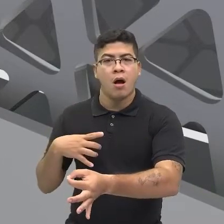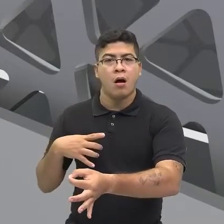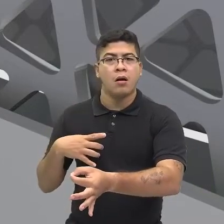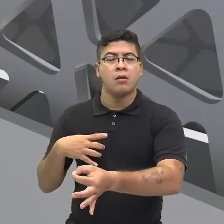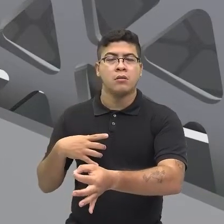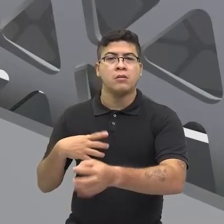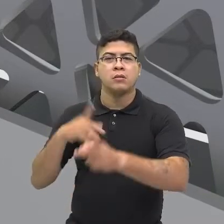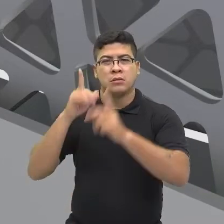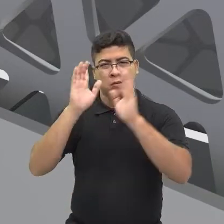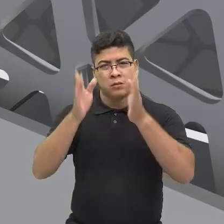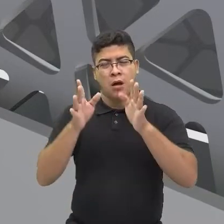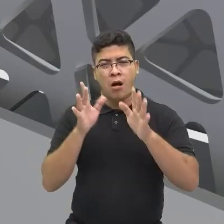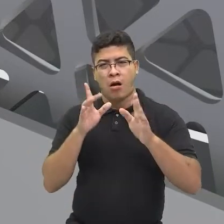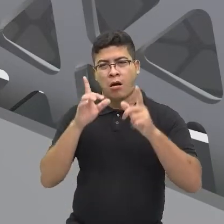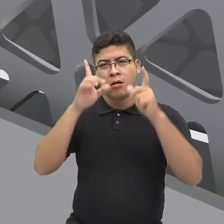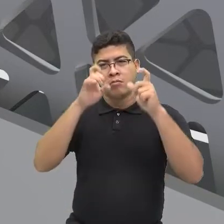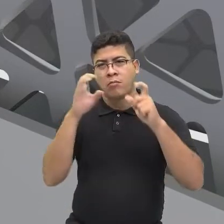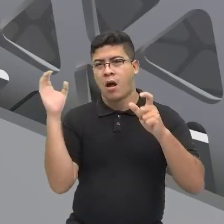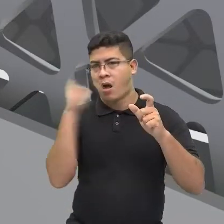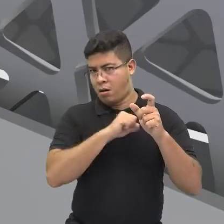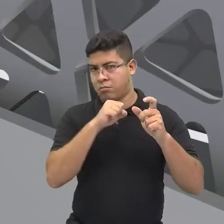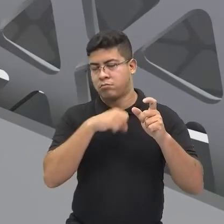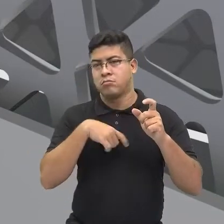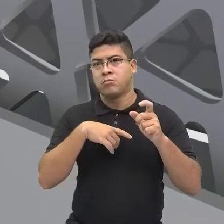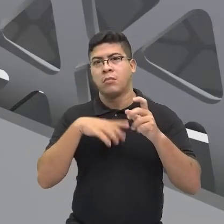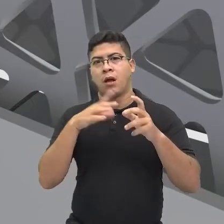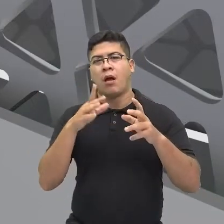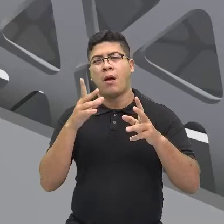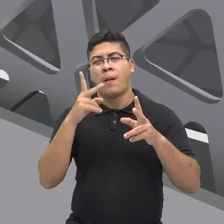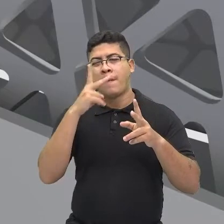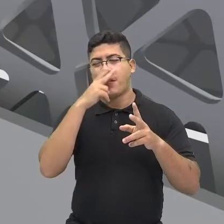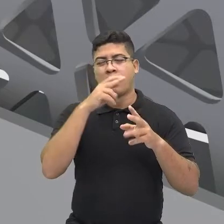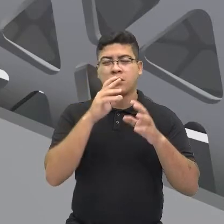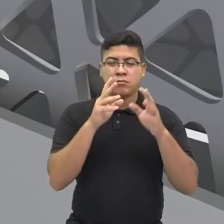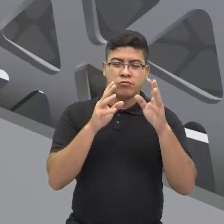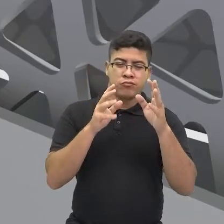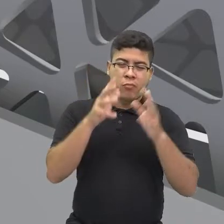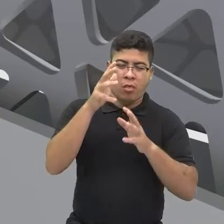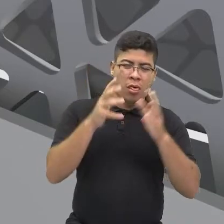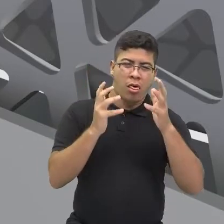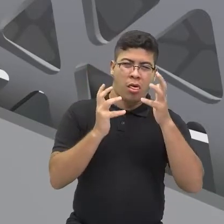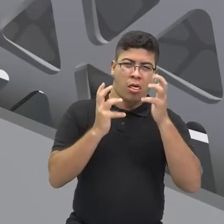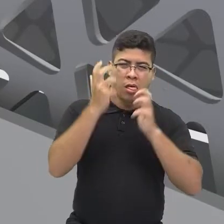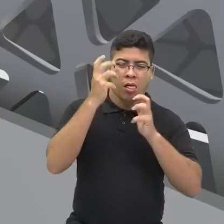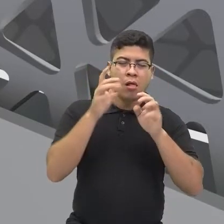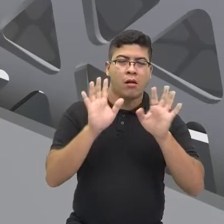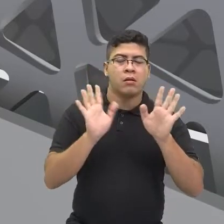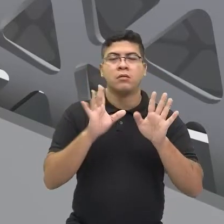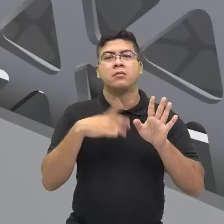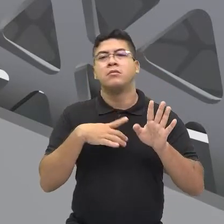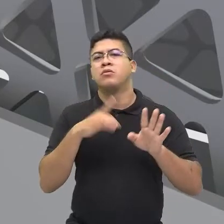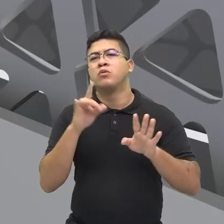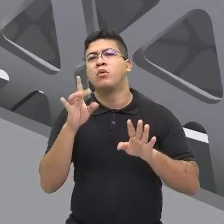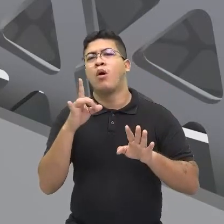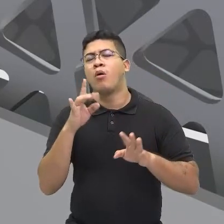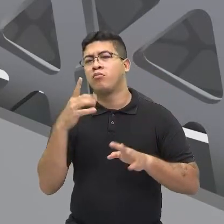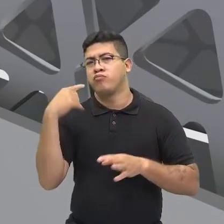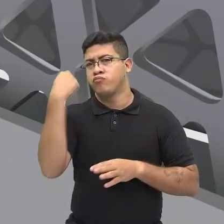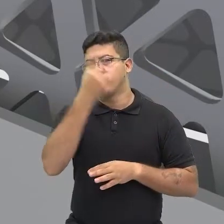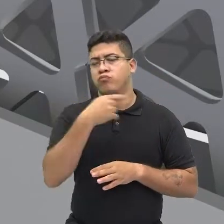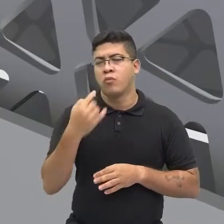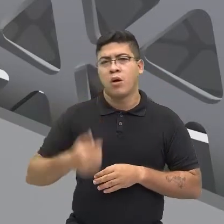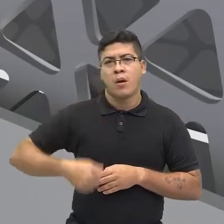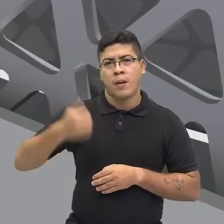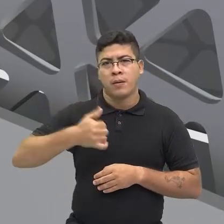já bateu uma foto assim rápida, você já viu que fica meio deformado, né? Então não importa a imagem da pessoa, a primeira imagem,